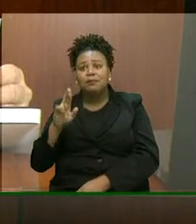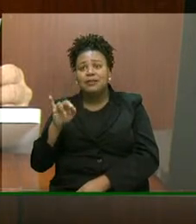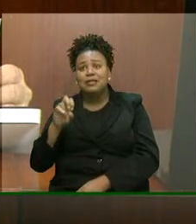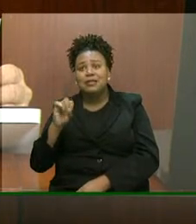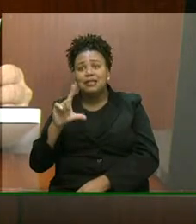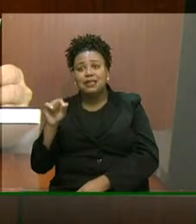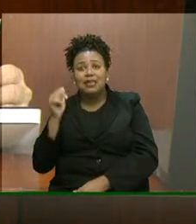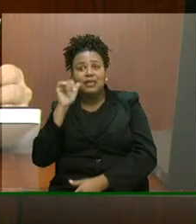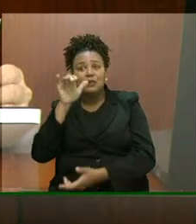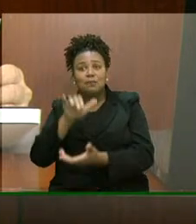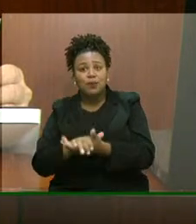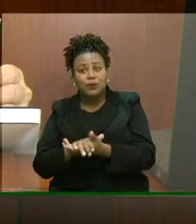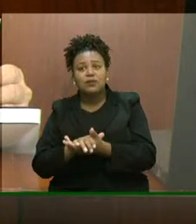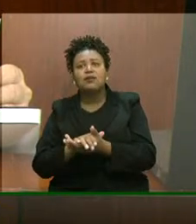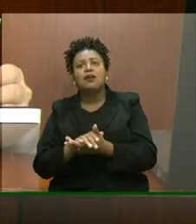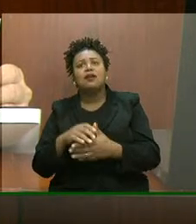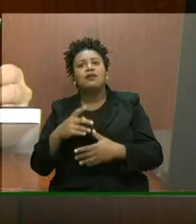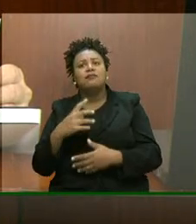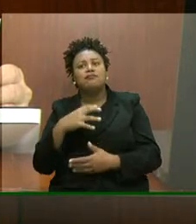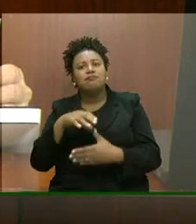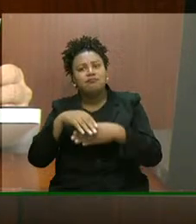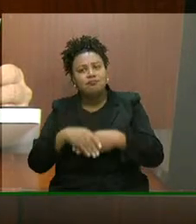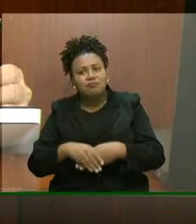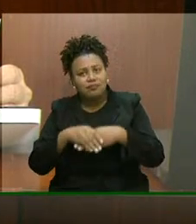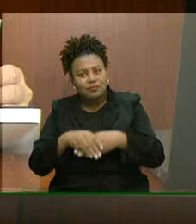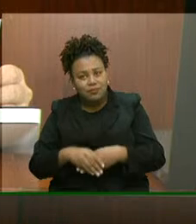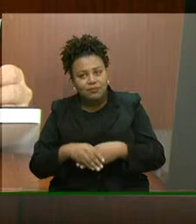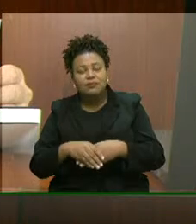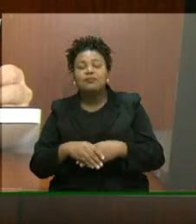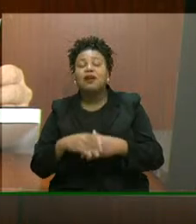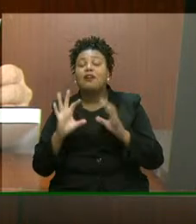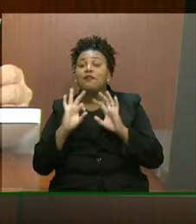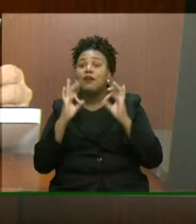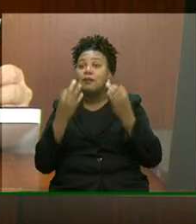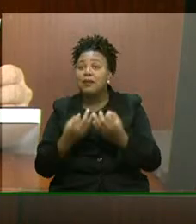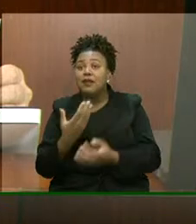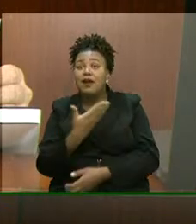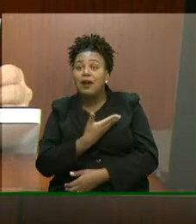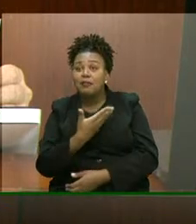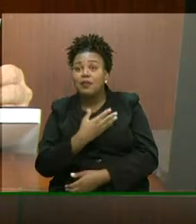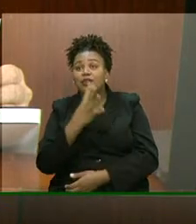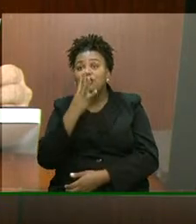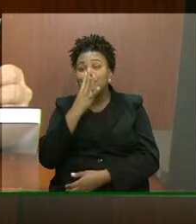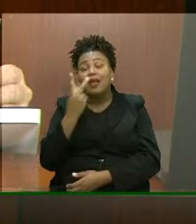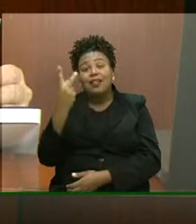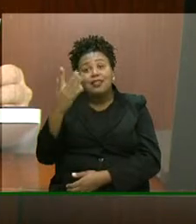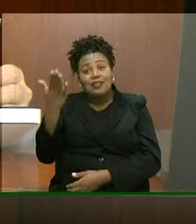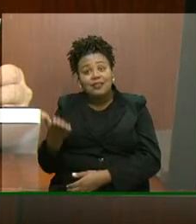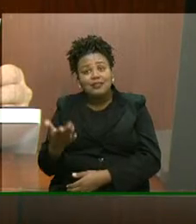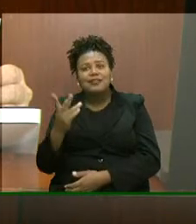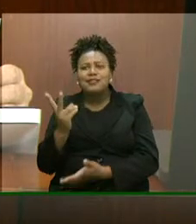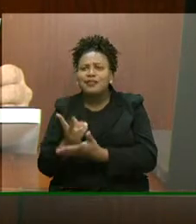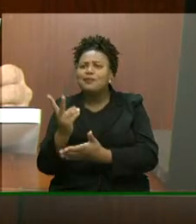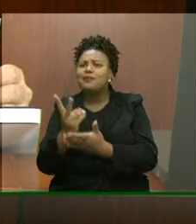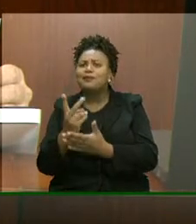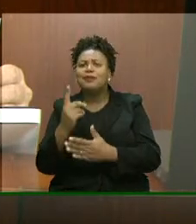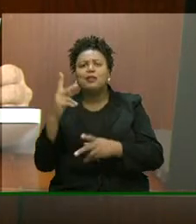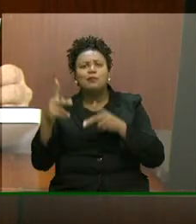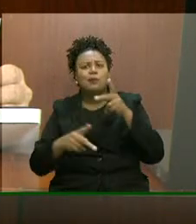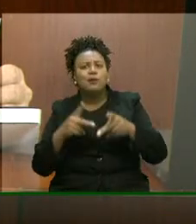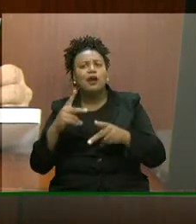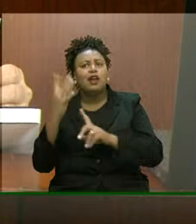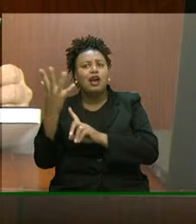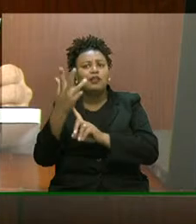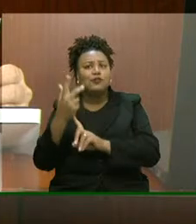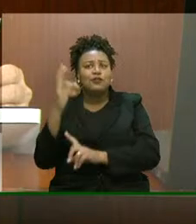esposa de Rui Biriva, estendemos nossos sinceros cumprimentos aos familiares, amigos e admiradores deste que será eternizado como um dos mais populares